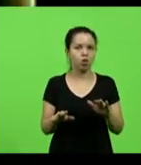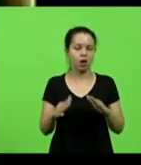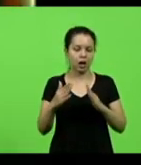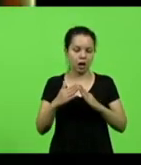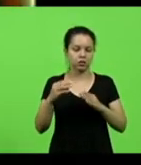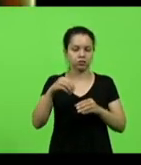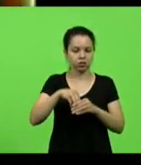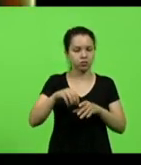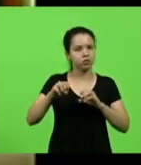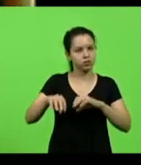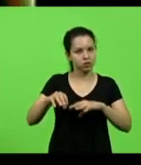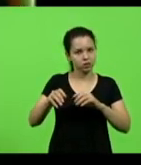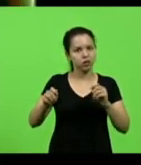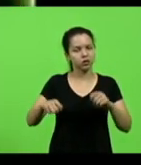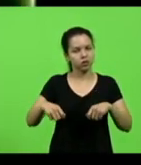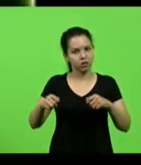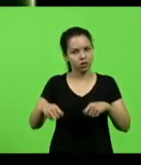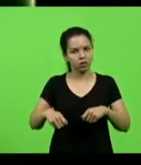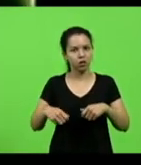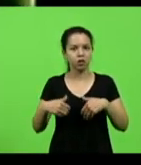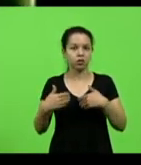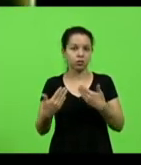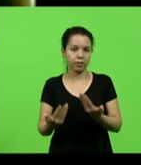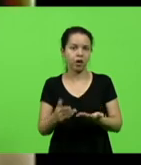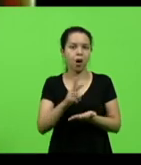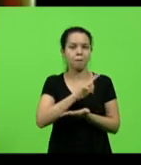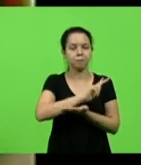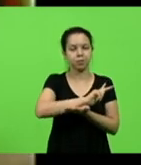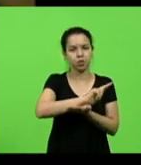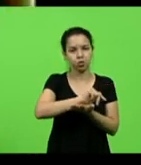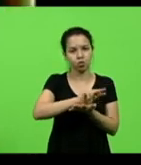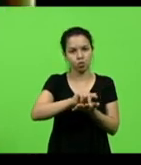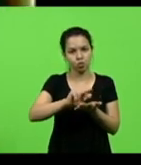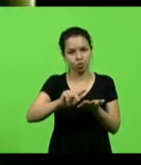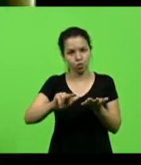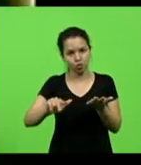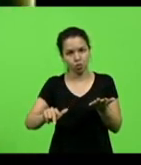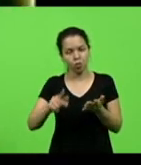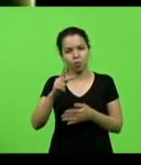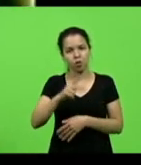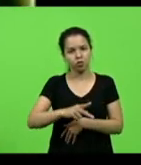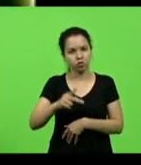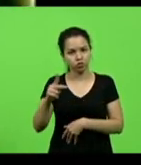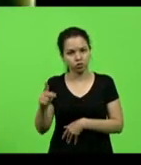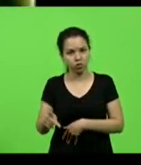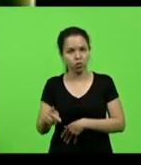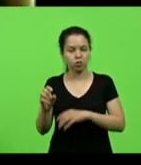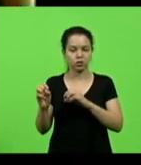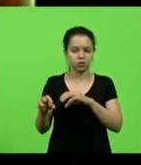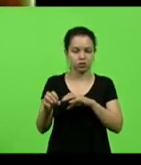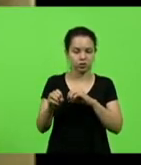bem que com a pluralidade de professores, de ensinamentos que ela vai receber, não